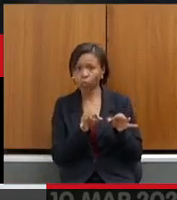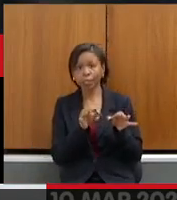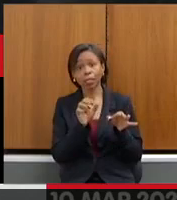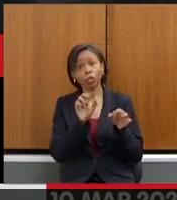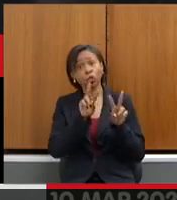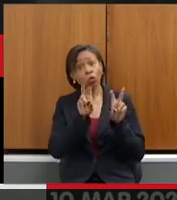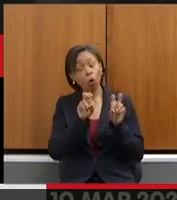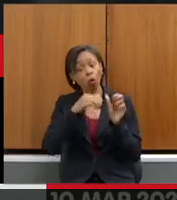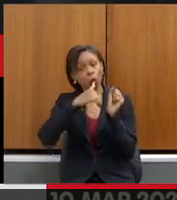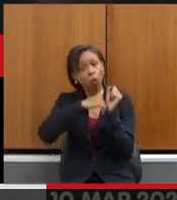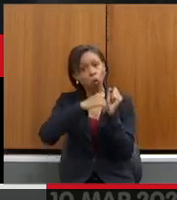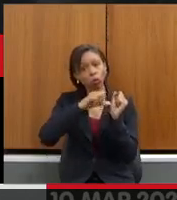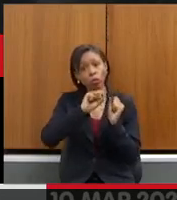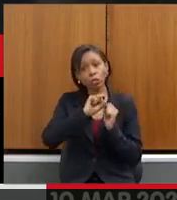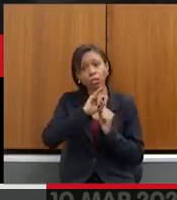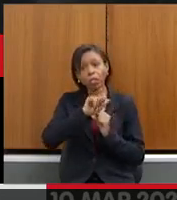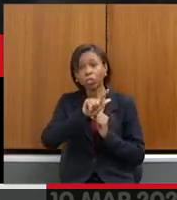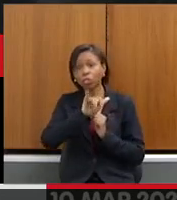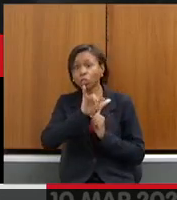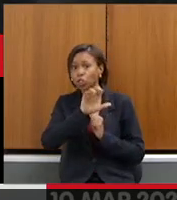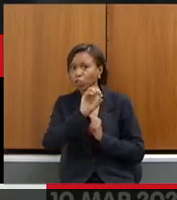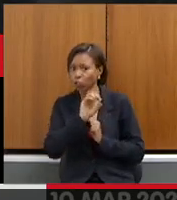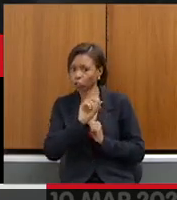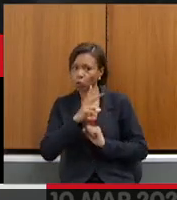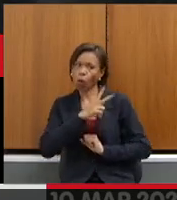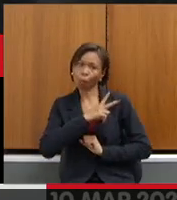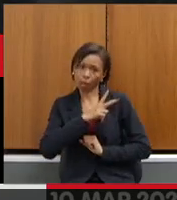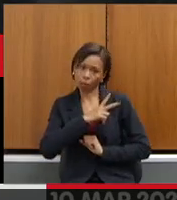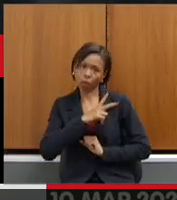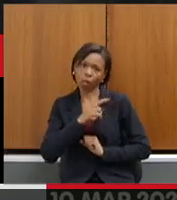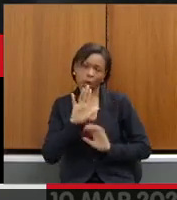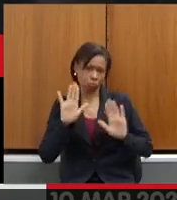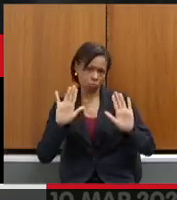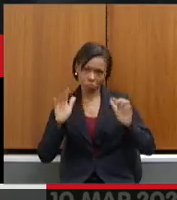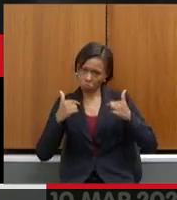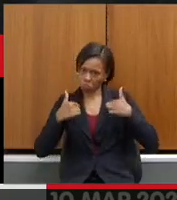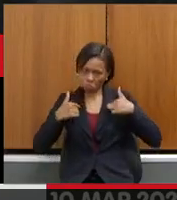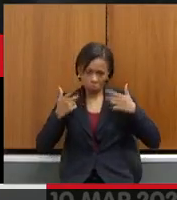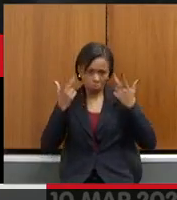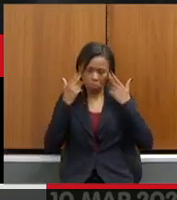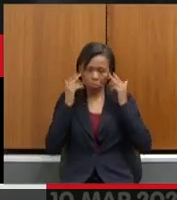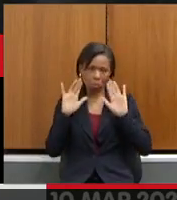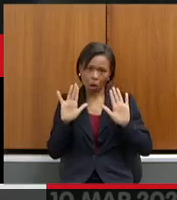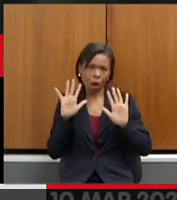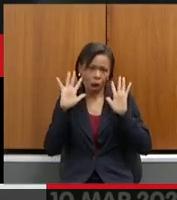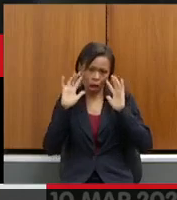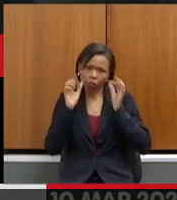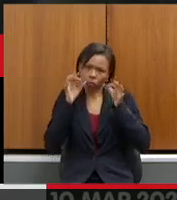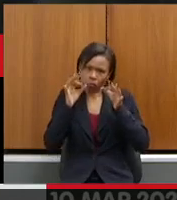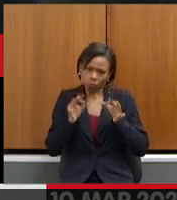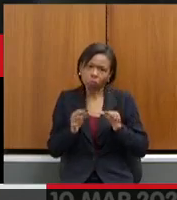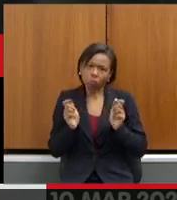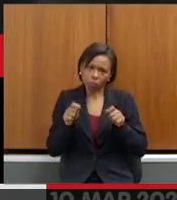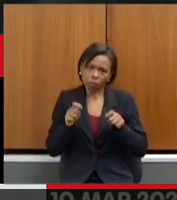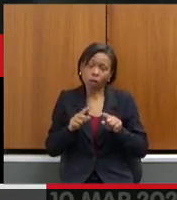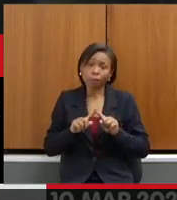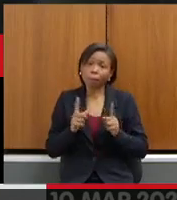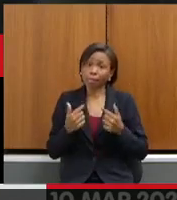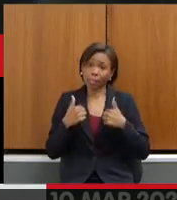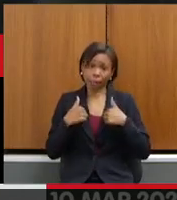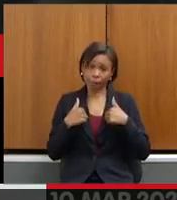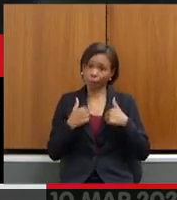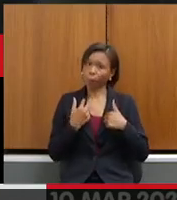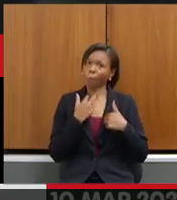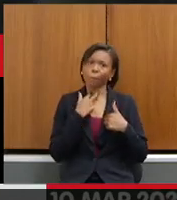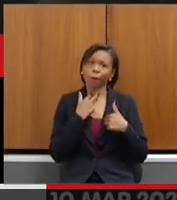sigilo individual de cada pessoa e eu comi entregaria tudo não tem nada de errado tá tudo sendo feito conforme deve ser feliz é o que eu não posso aí